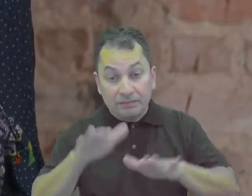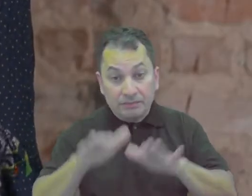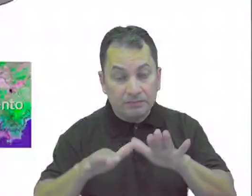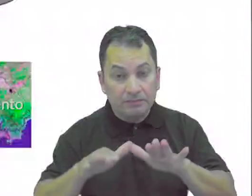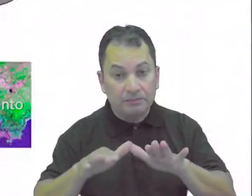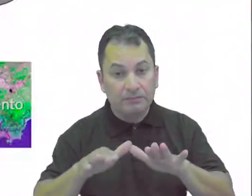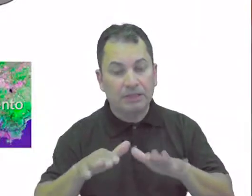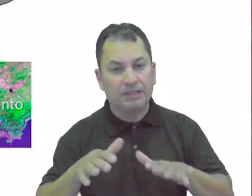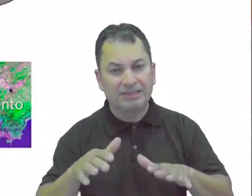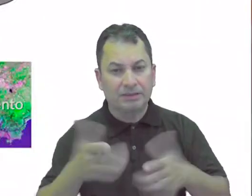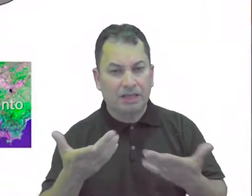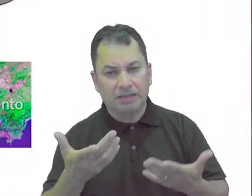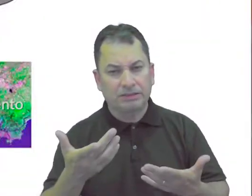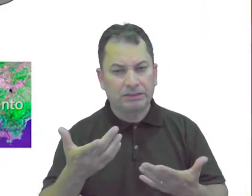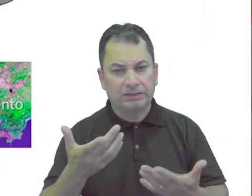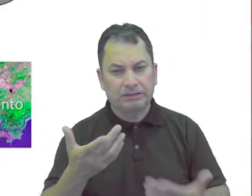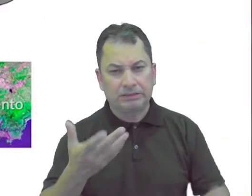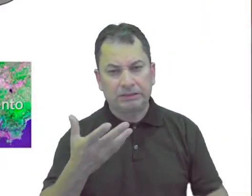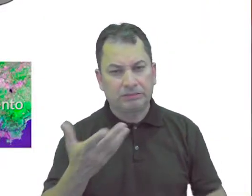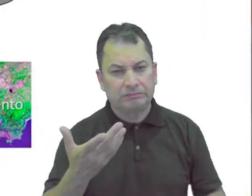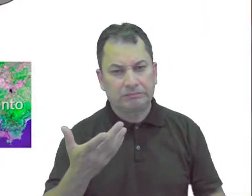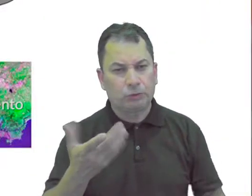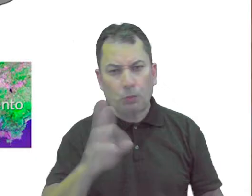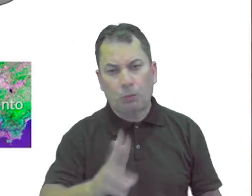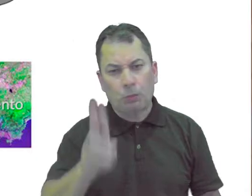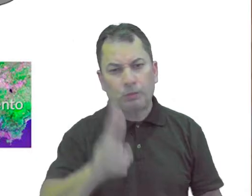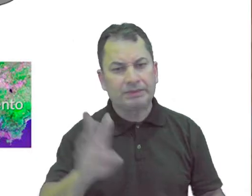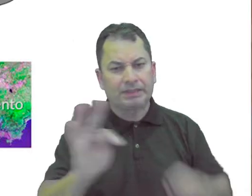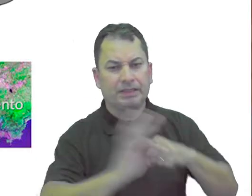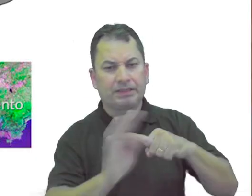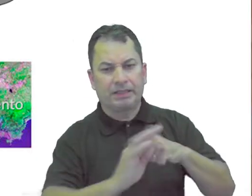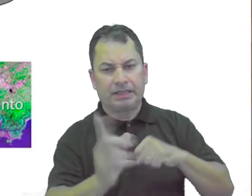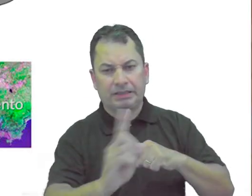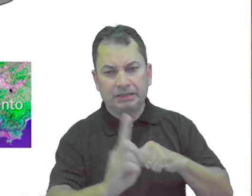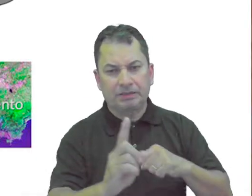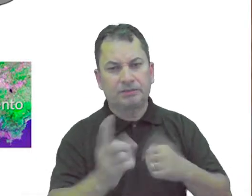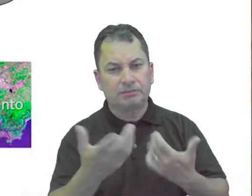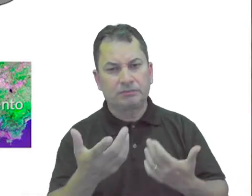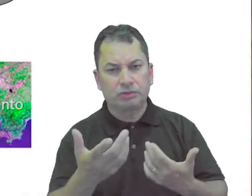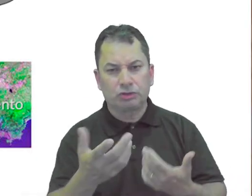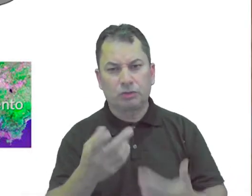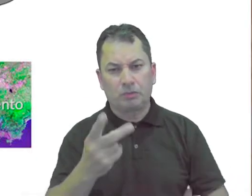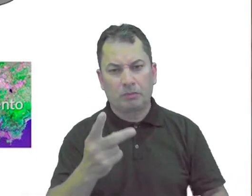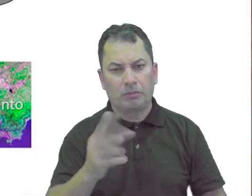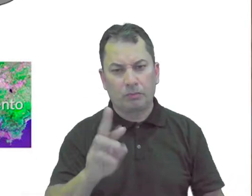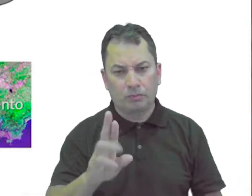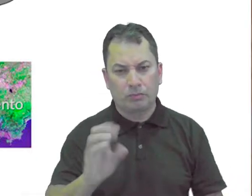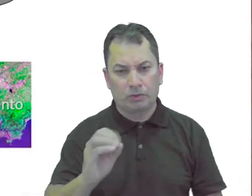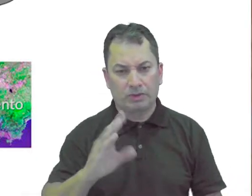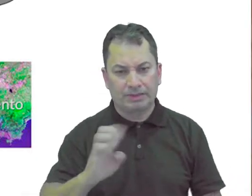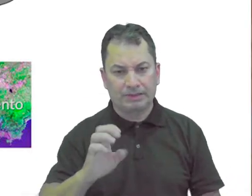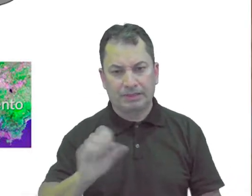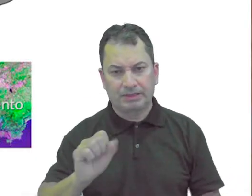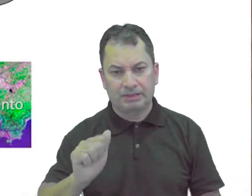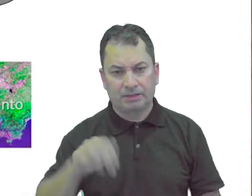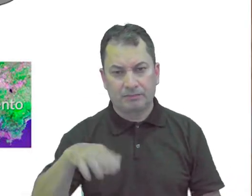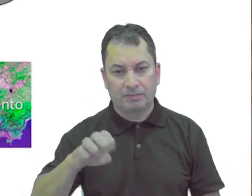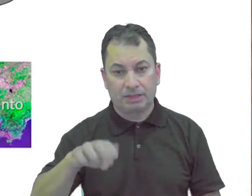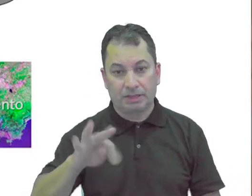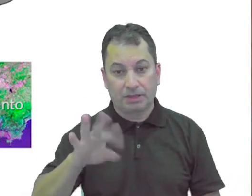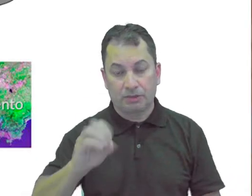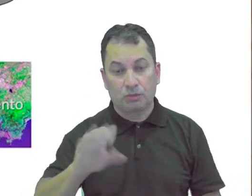lança mão, né, de técnicas de geoprocessamento. E essas técnicas de geoprocessamento, né, elas se dividem em